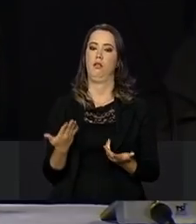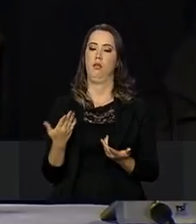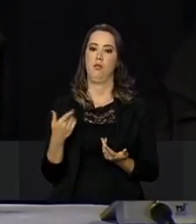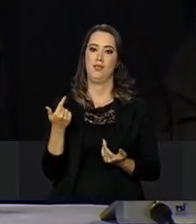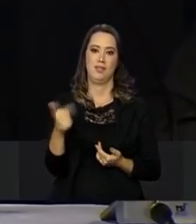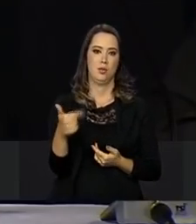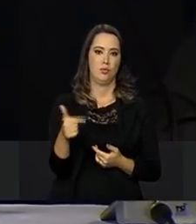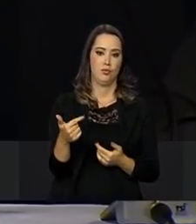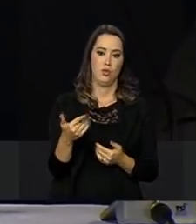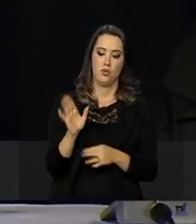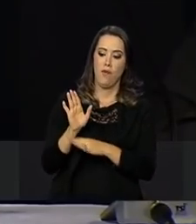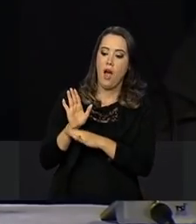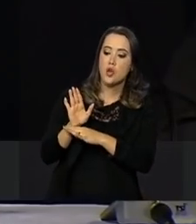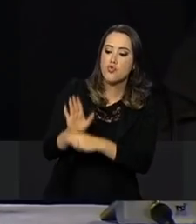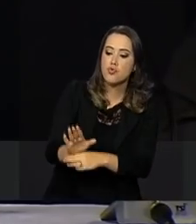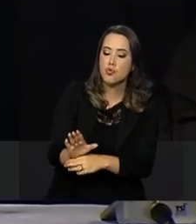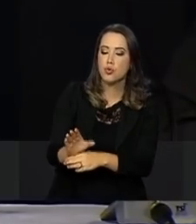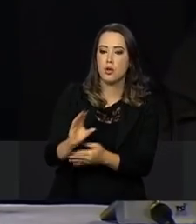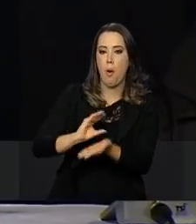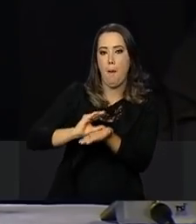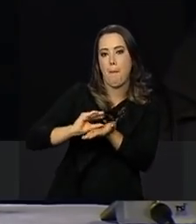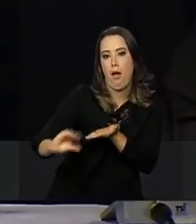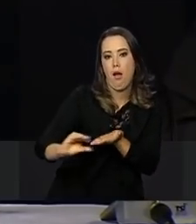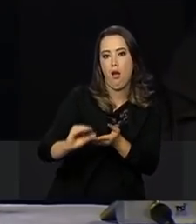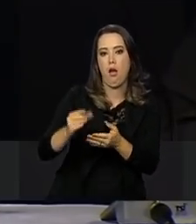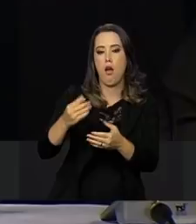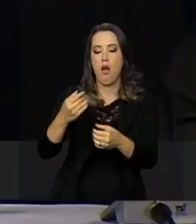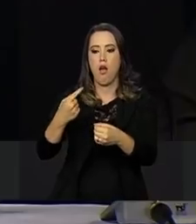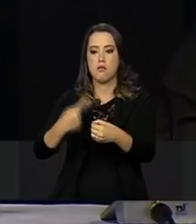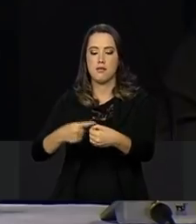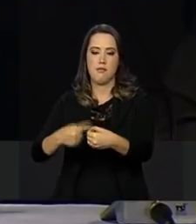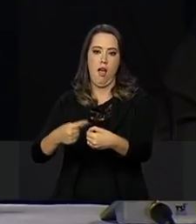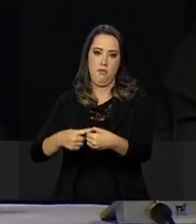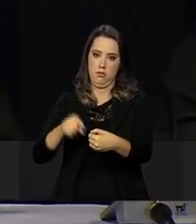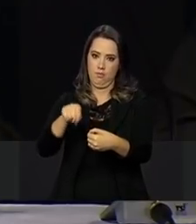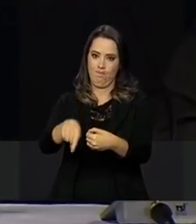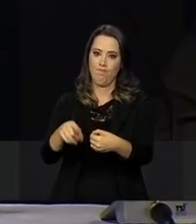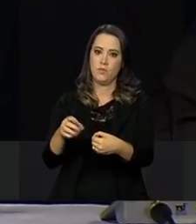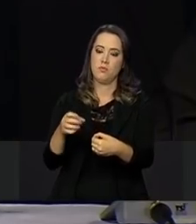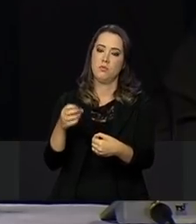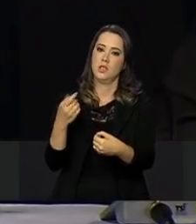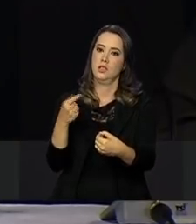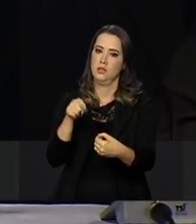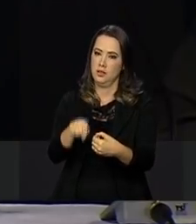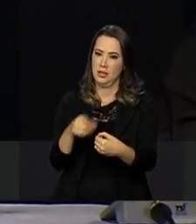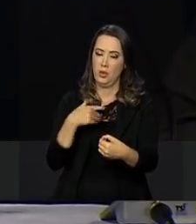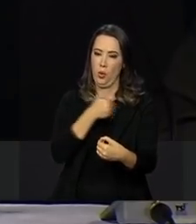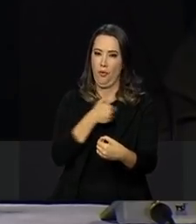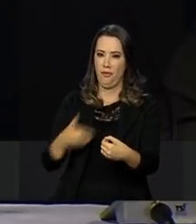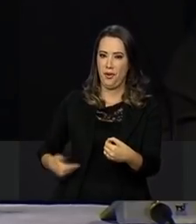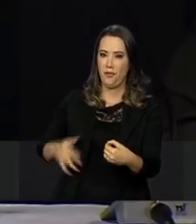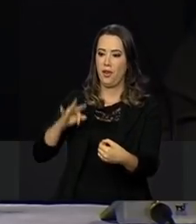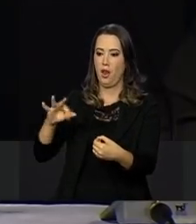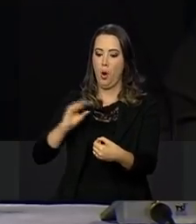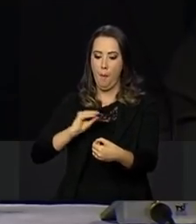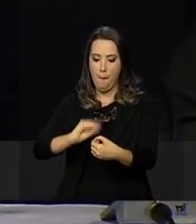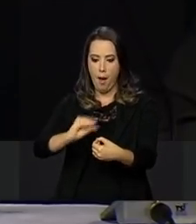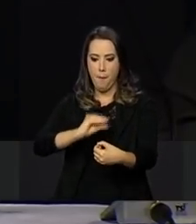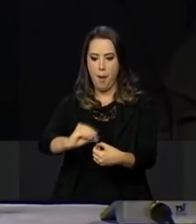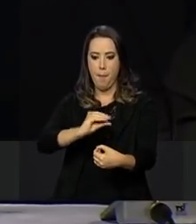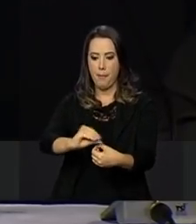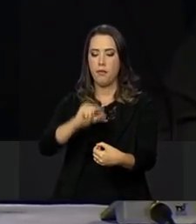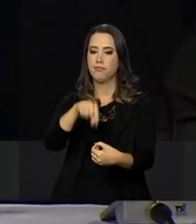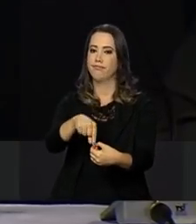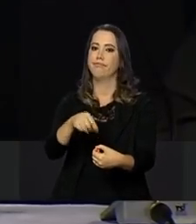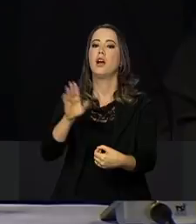vivem à míngua, e de igual maneira os municípios, de igual maneira vivem à míngua, se não fosse a atividade da União Federal, muitas e muitas